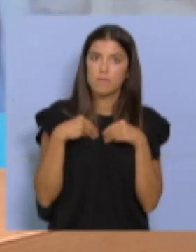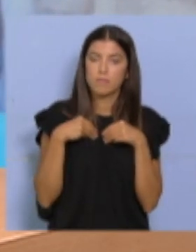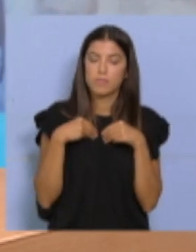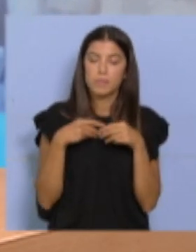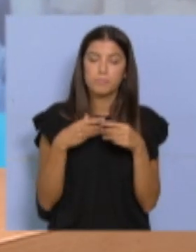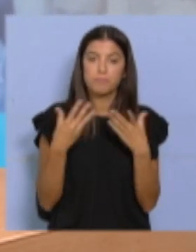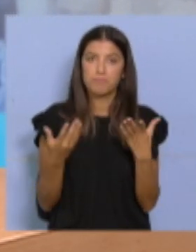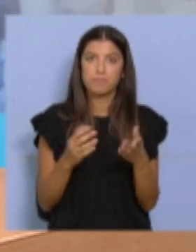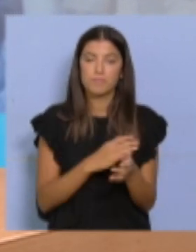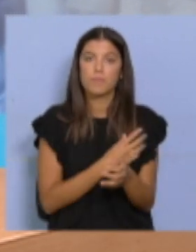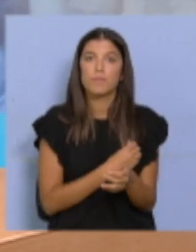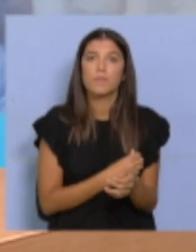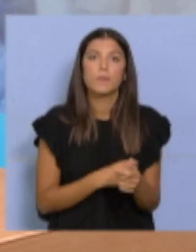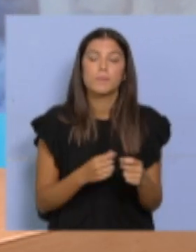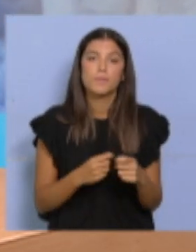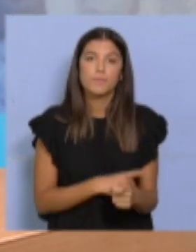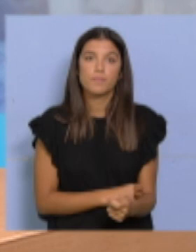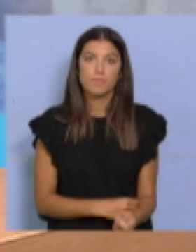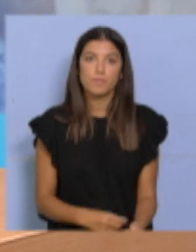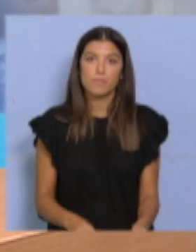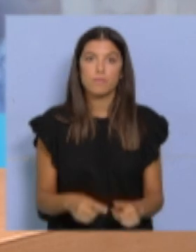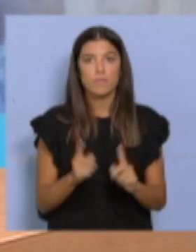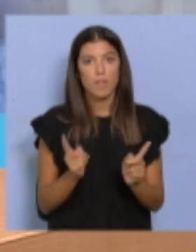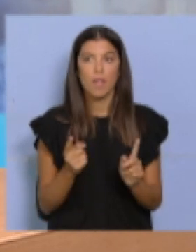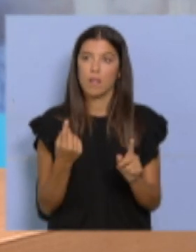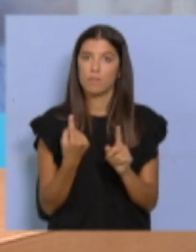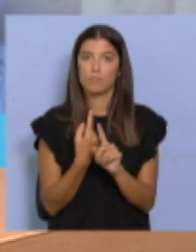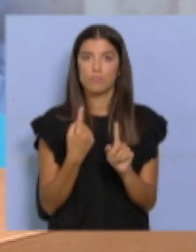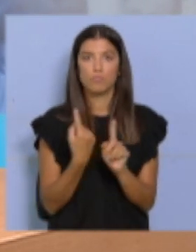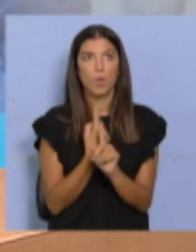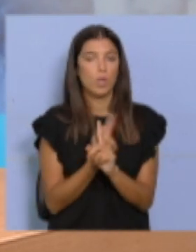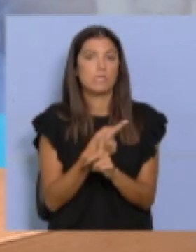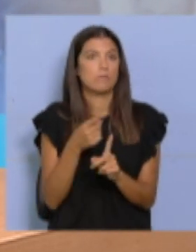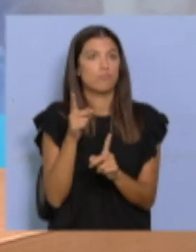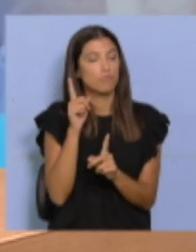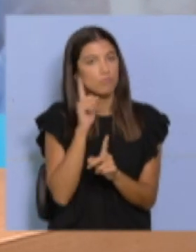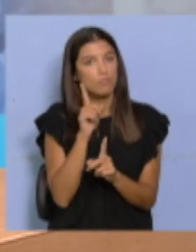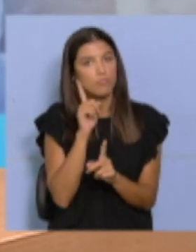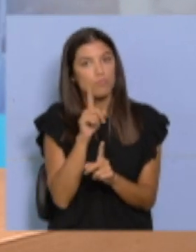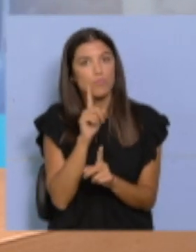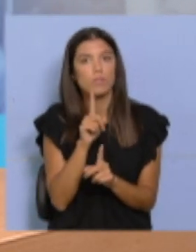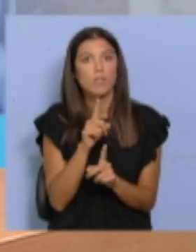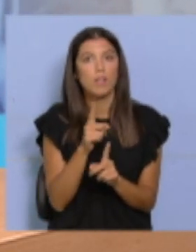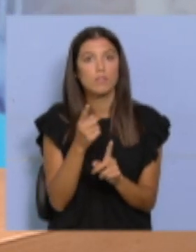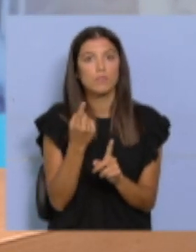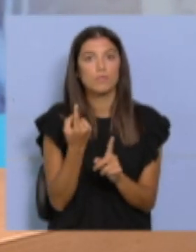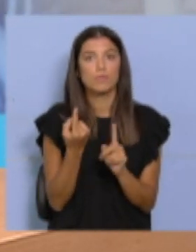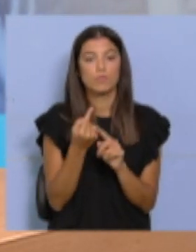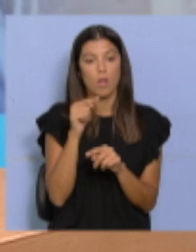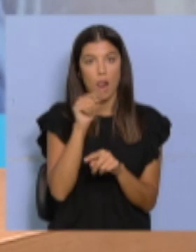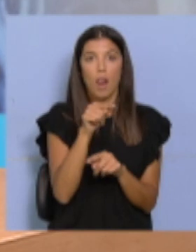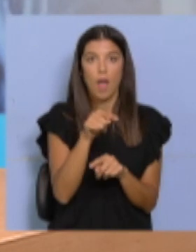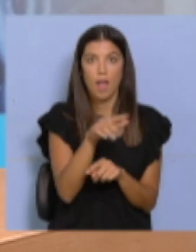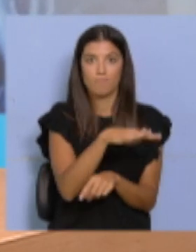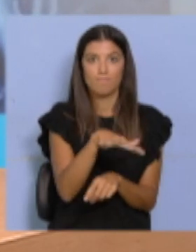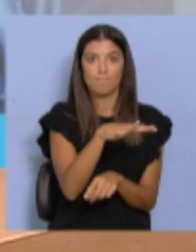Enfim, então esse é outro aspecto essencial a ter presente nessa região do planeta. Sem